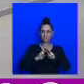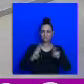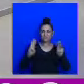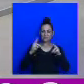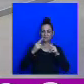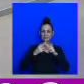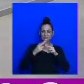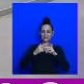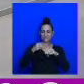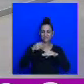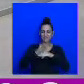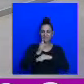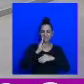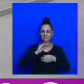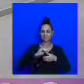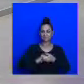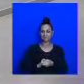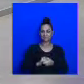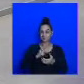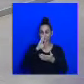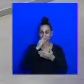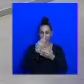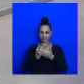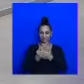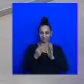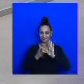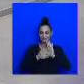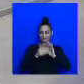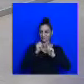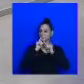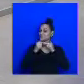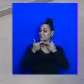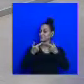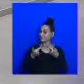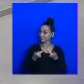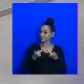loterias.caixa.gov.br. Acredite, aposte e boa sorte!